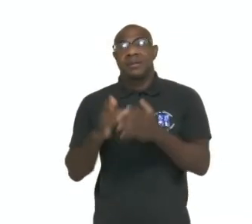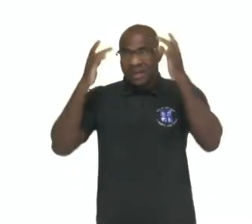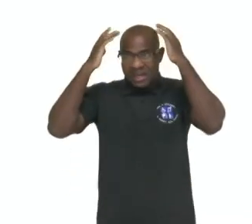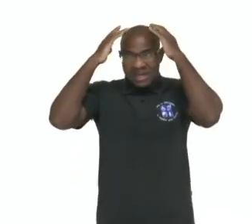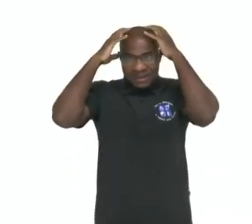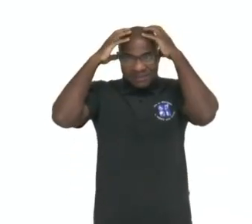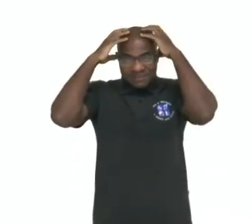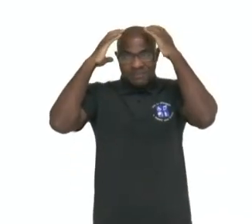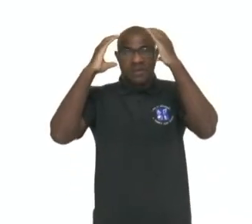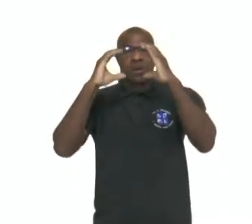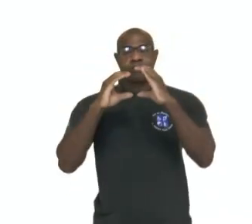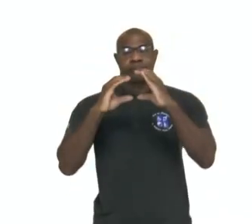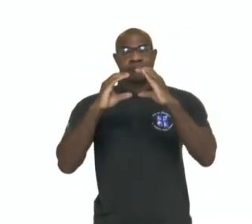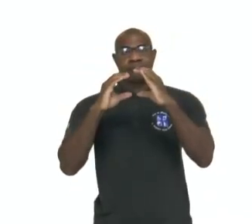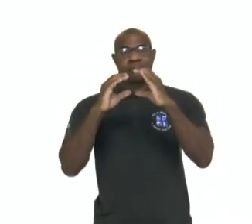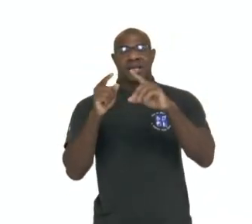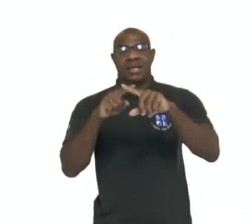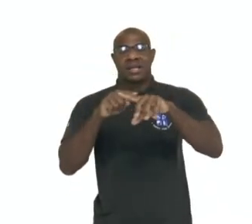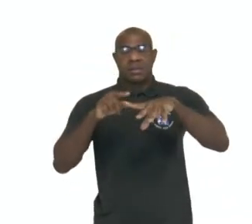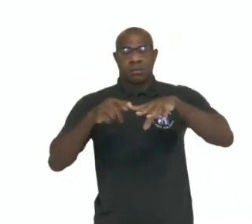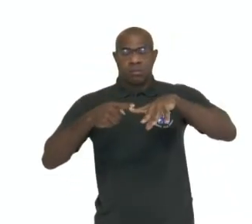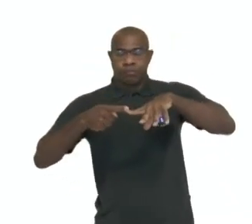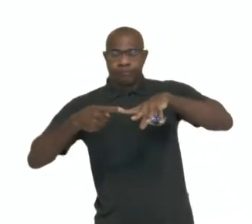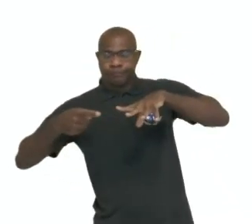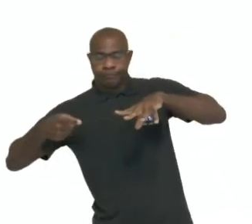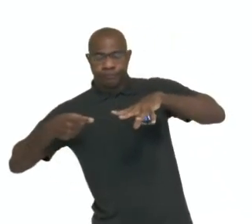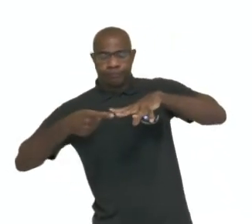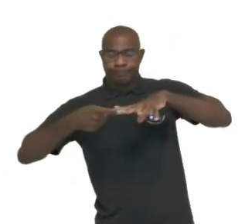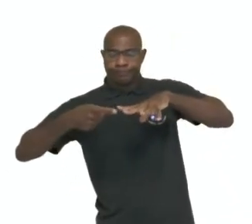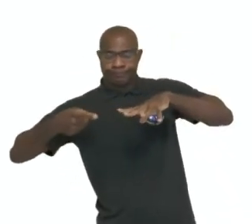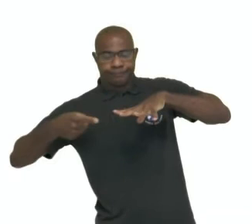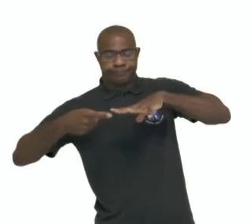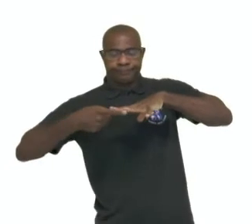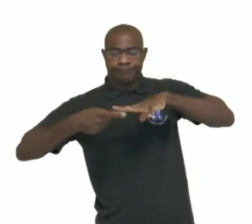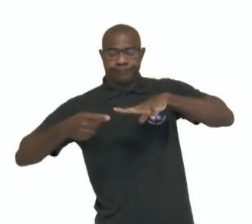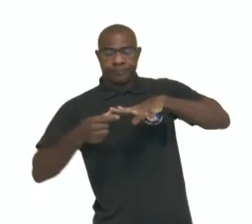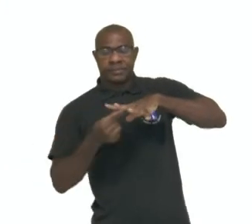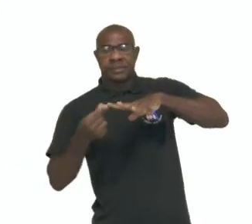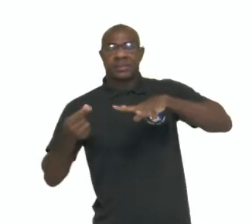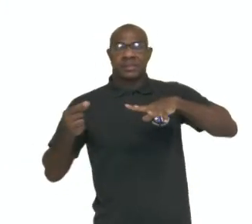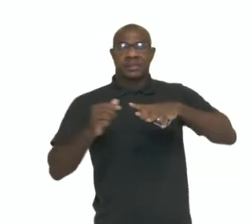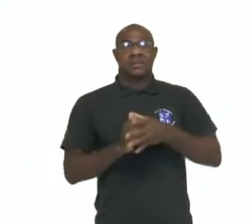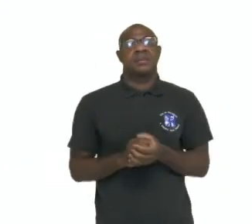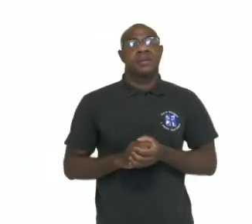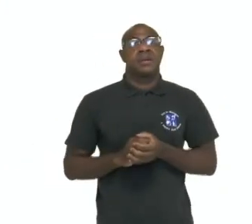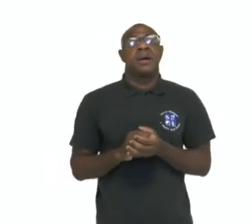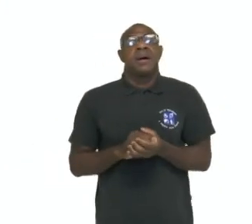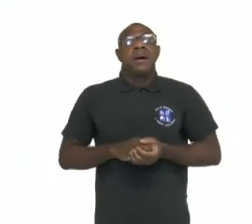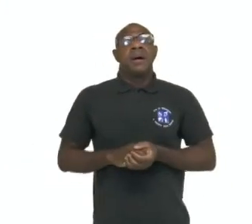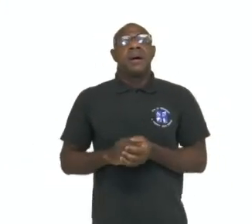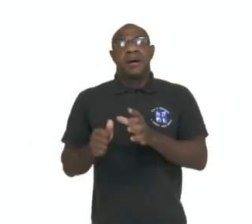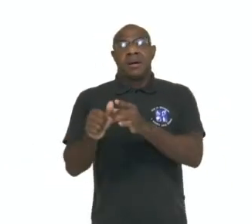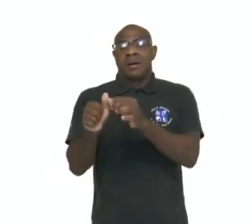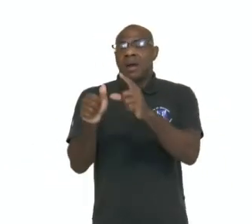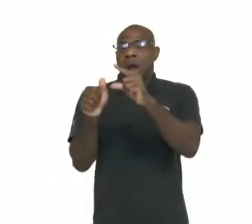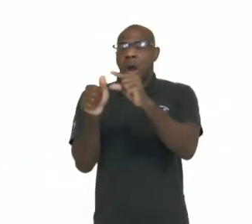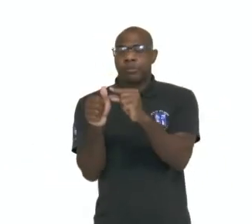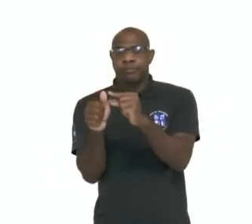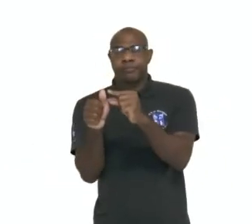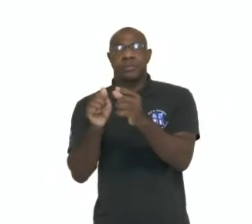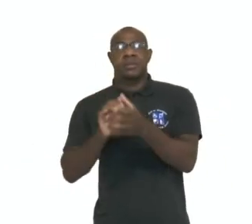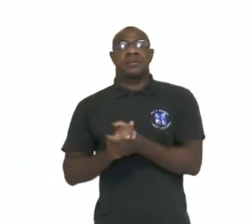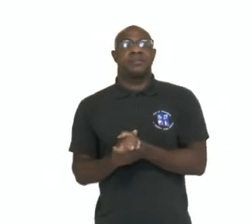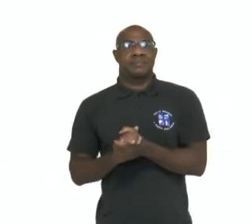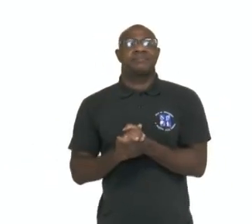pequena, dedos longos, o polegar pouco desenvolvido, uma fenda